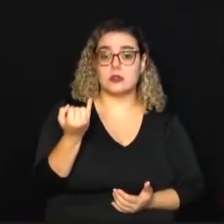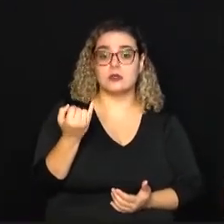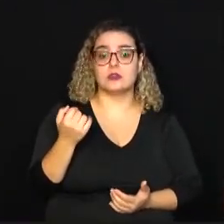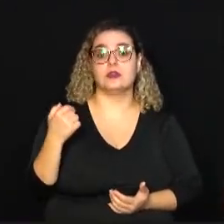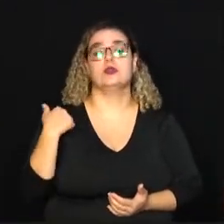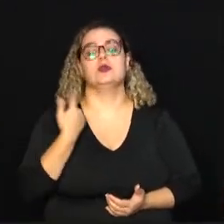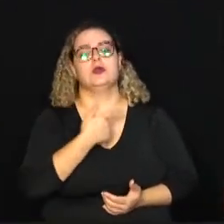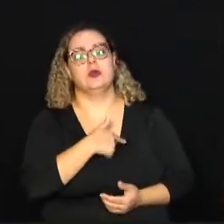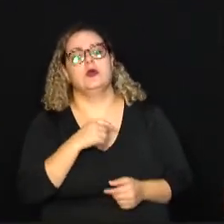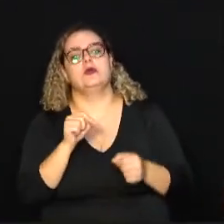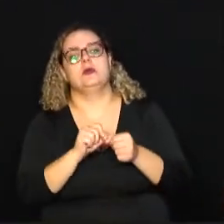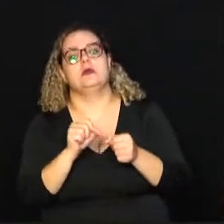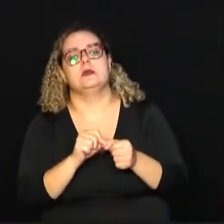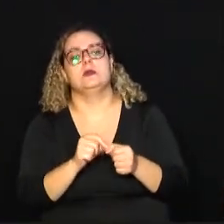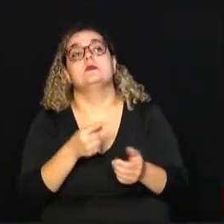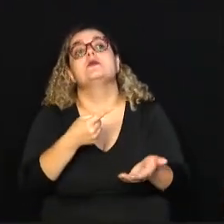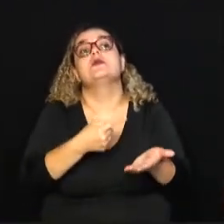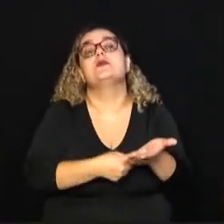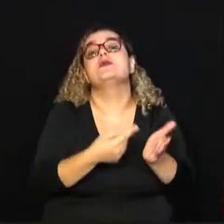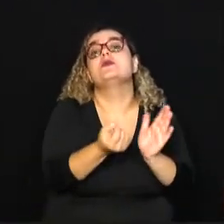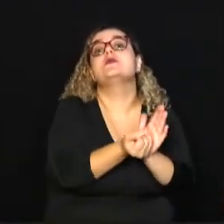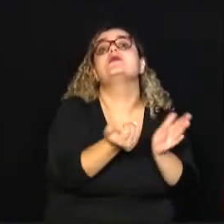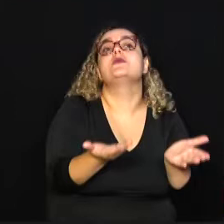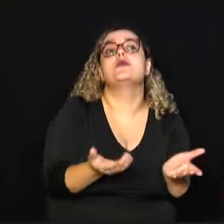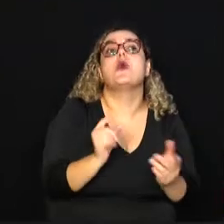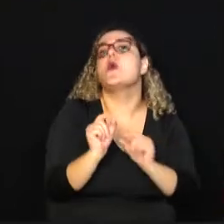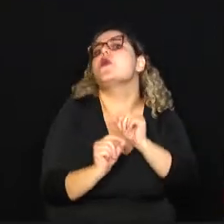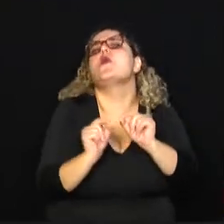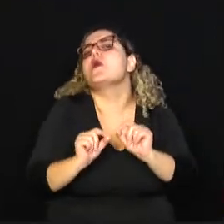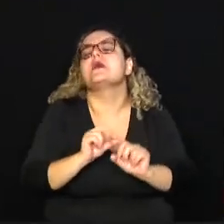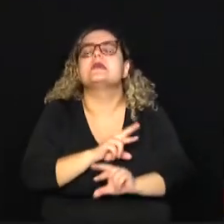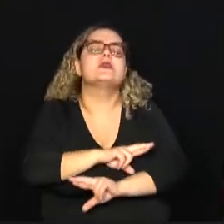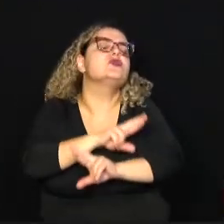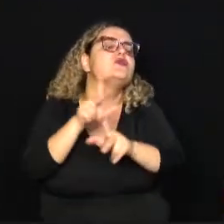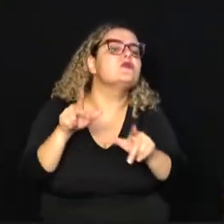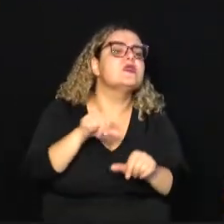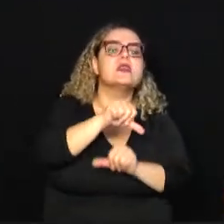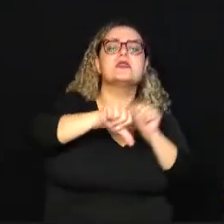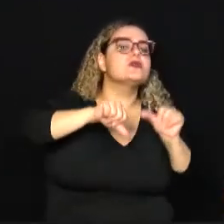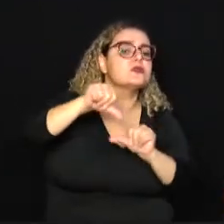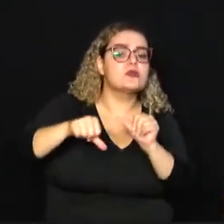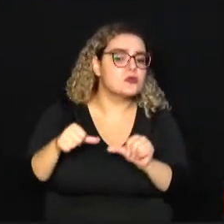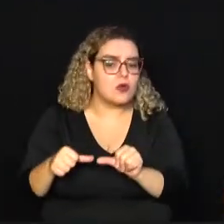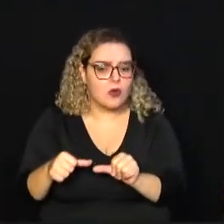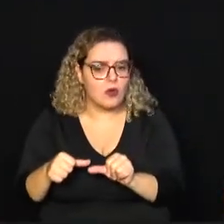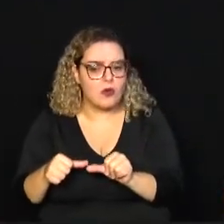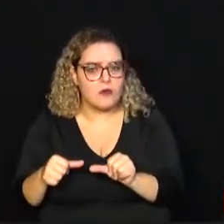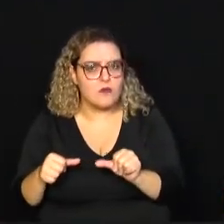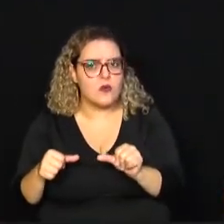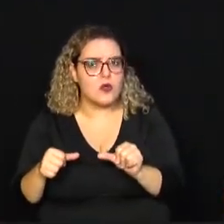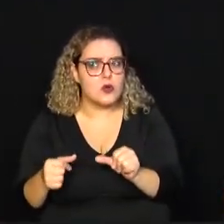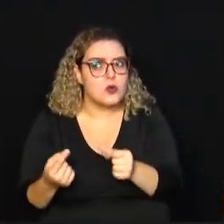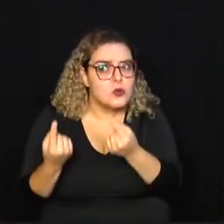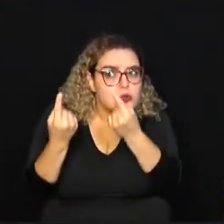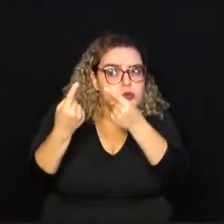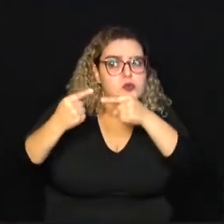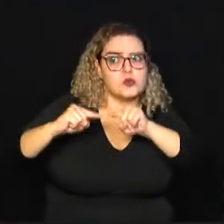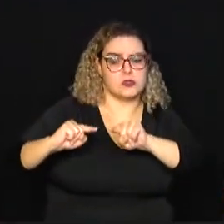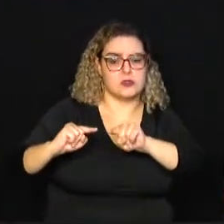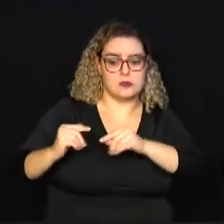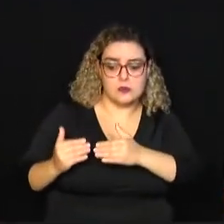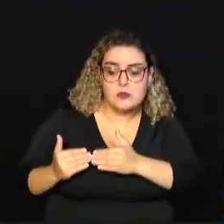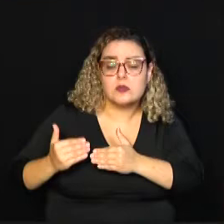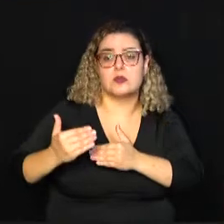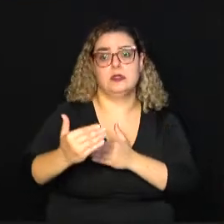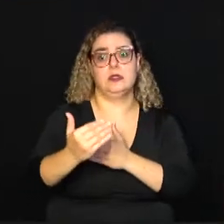um registro sobre o que são essas novas variantes, o que são os novos desafios que estão postos neste momento na gestão dessa